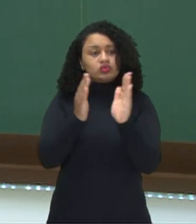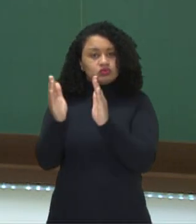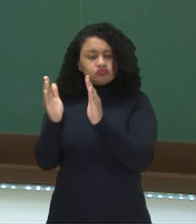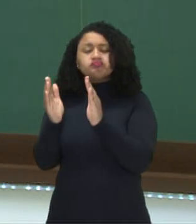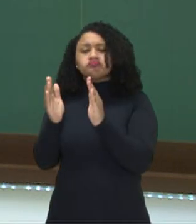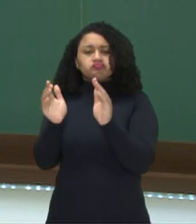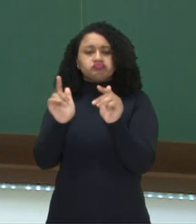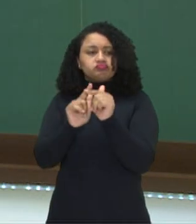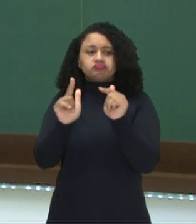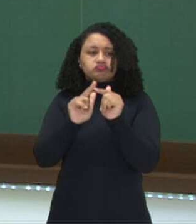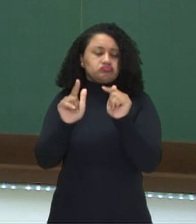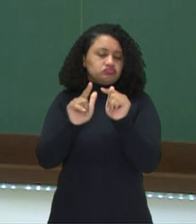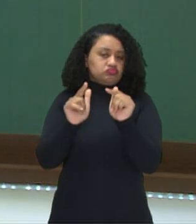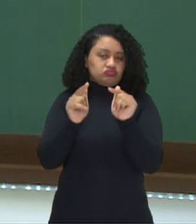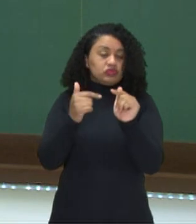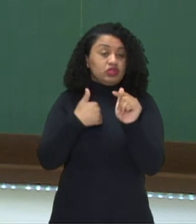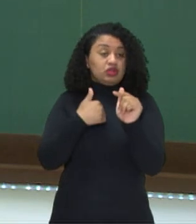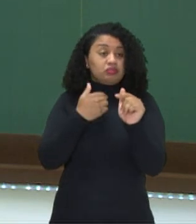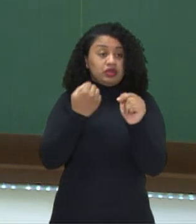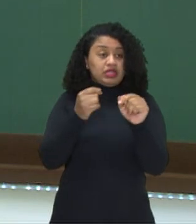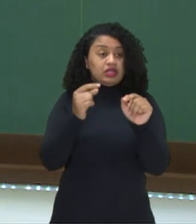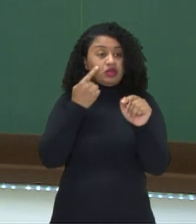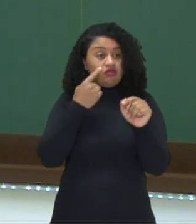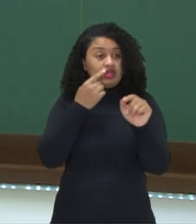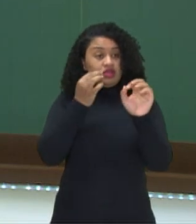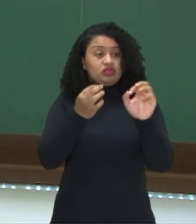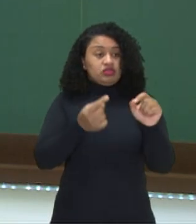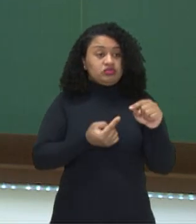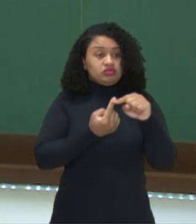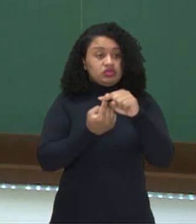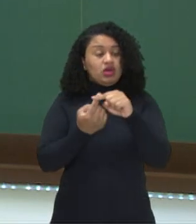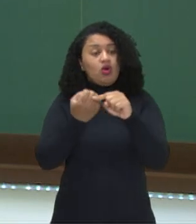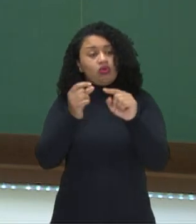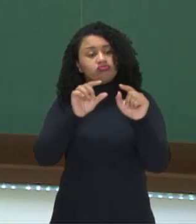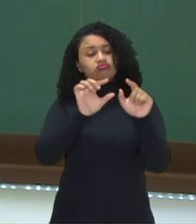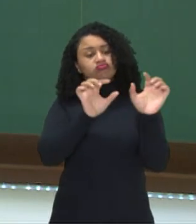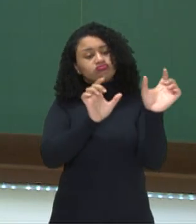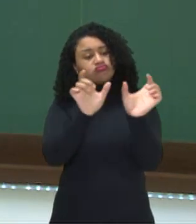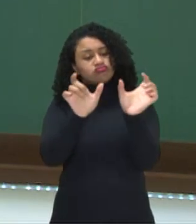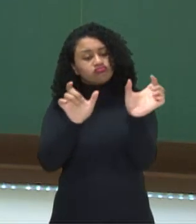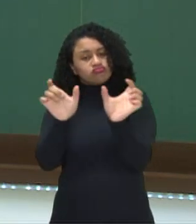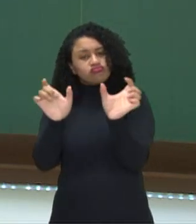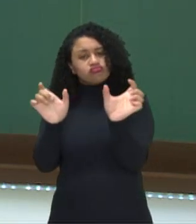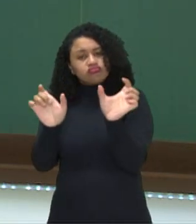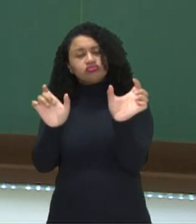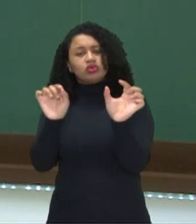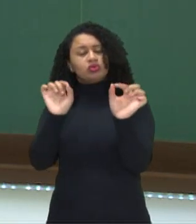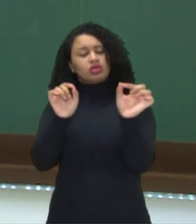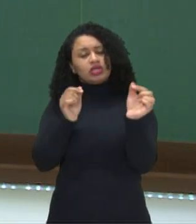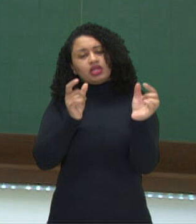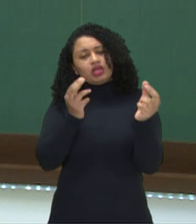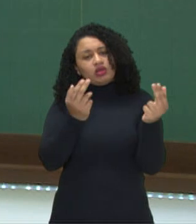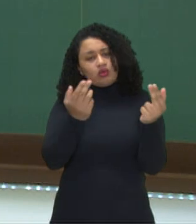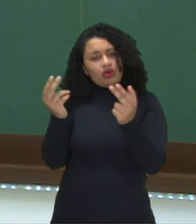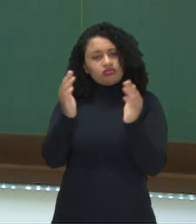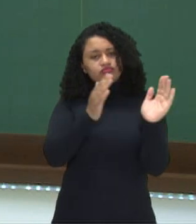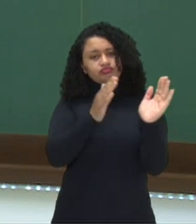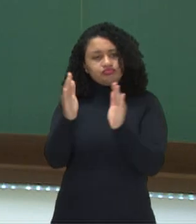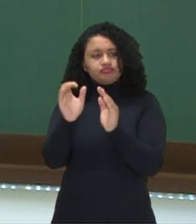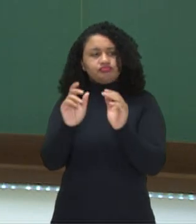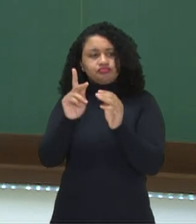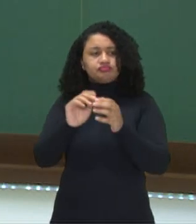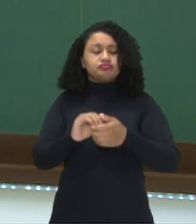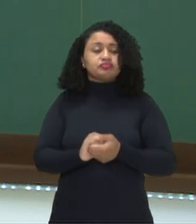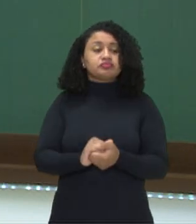que não tem problema, não esqueça de levar o sinal. Ou você vai marcando, né, aqueles que são iguais ali na sentença, tá